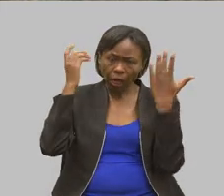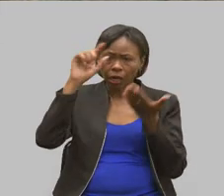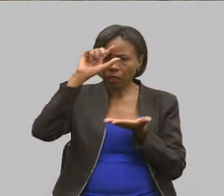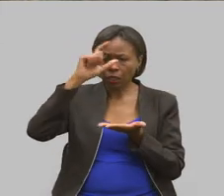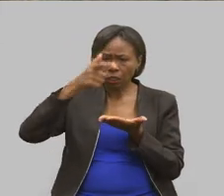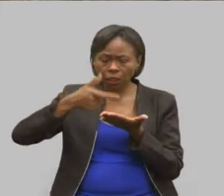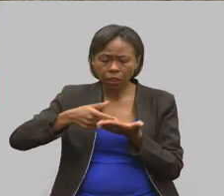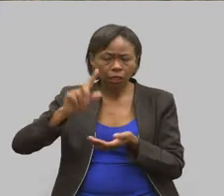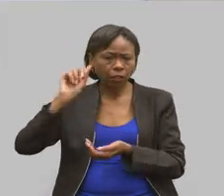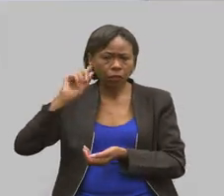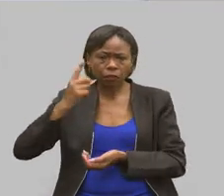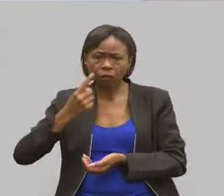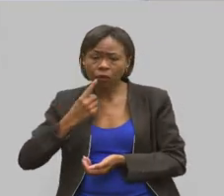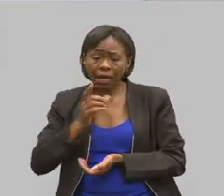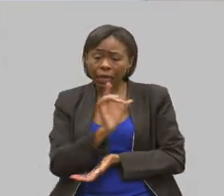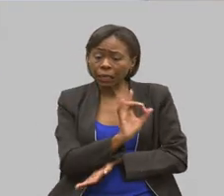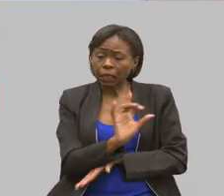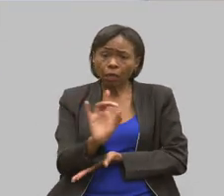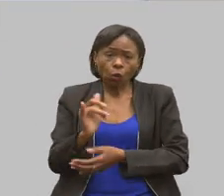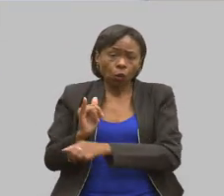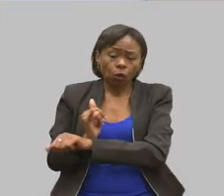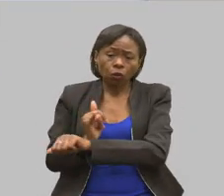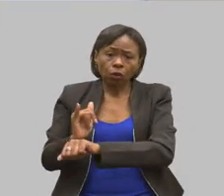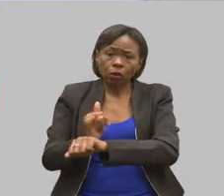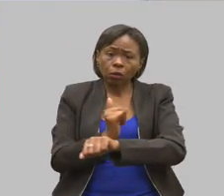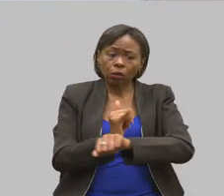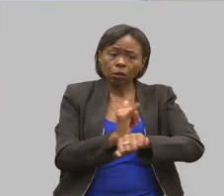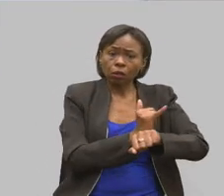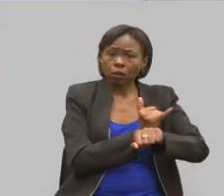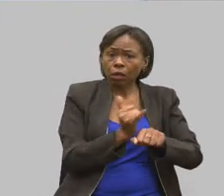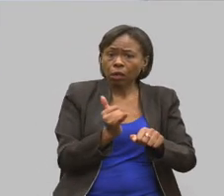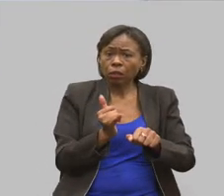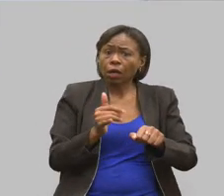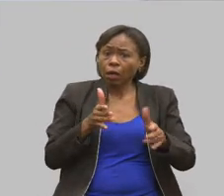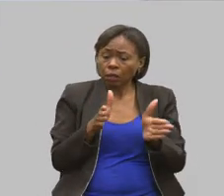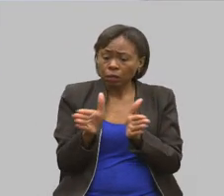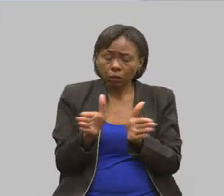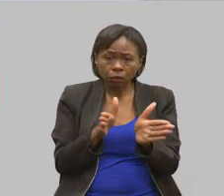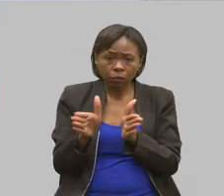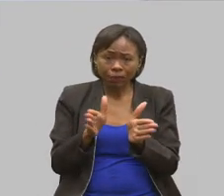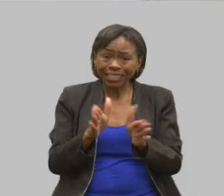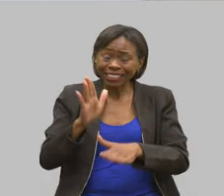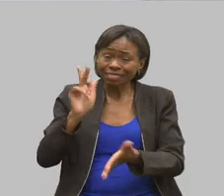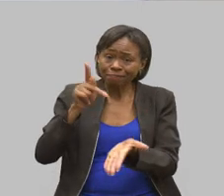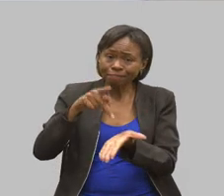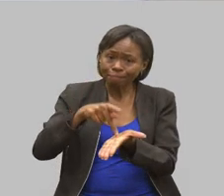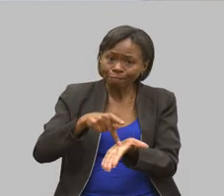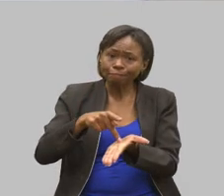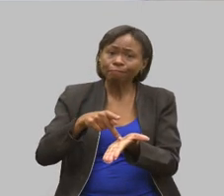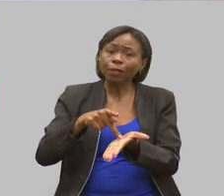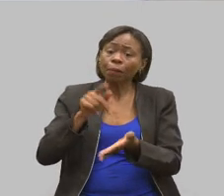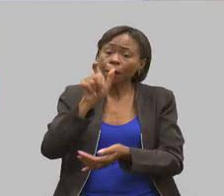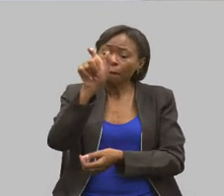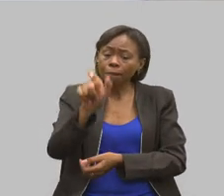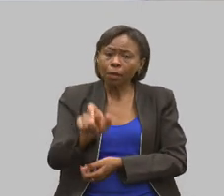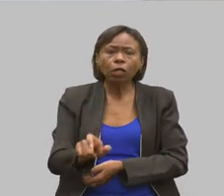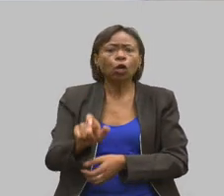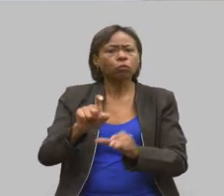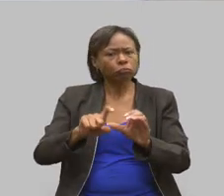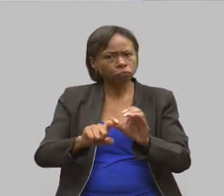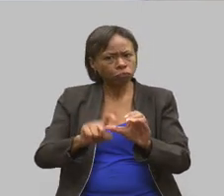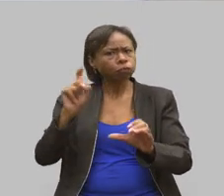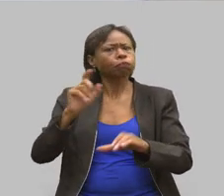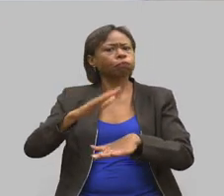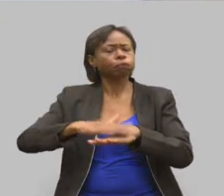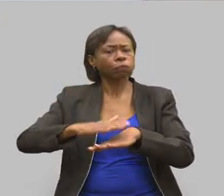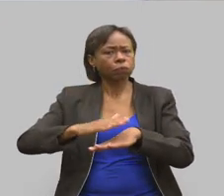você então você tem ferramentas de acessibilidade para realmente garantir a maior Independência dessa pessoa autonomia e Independência né